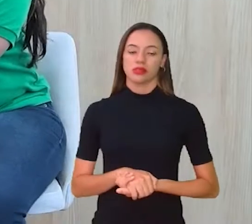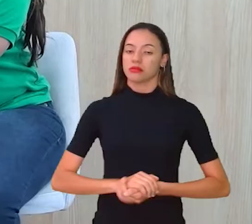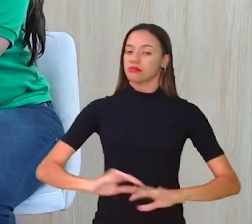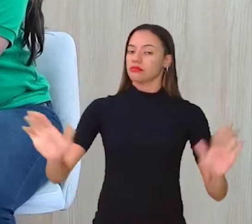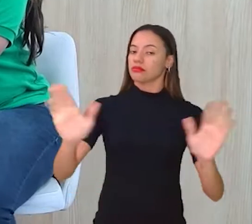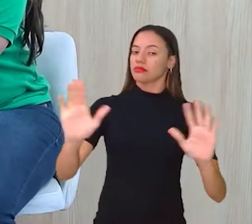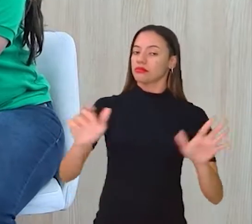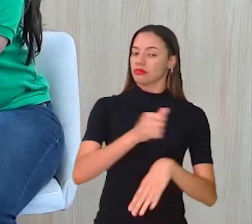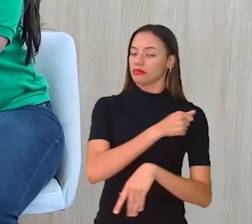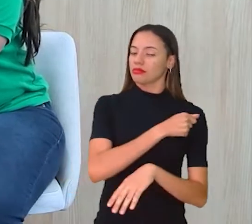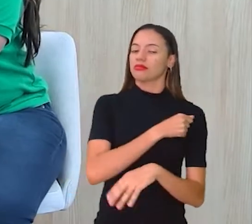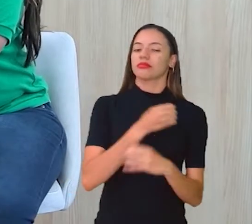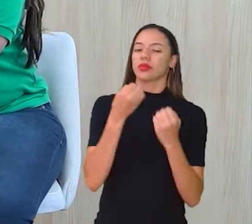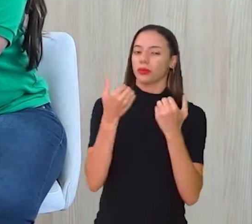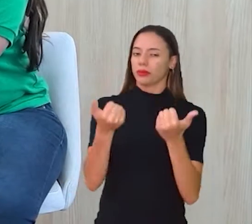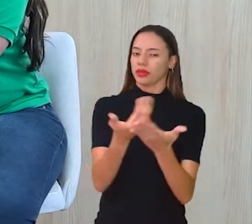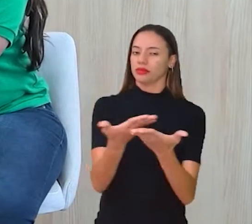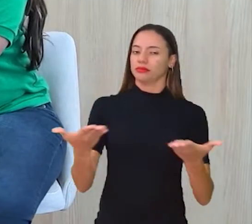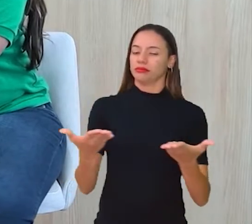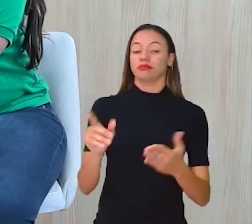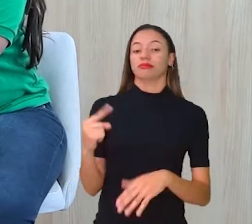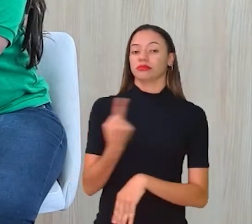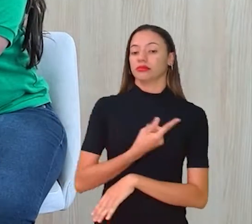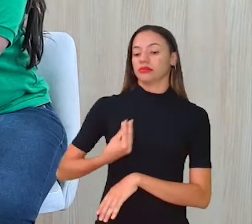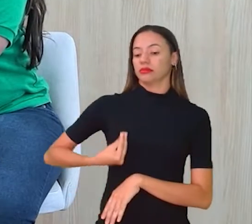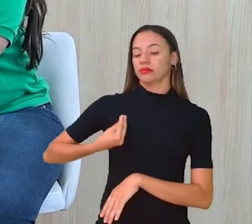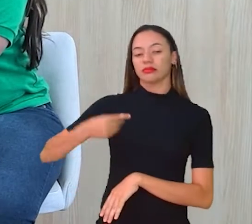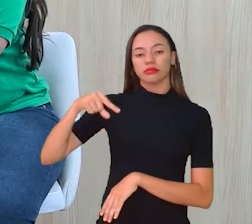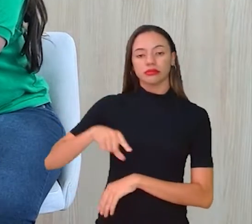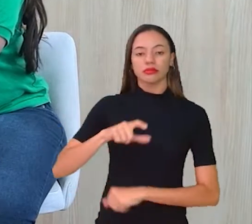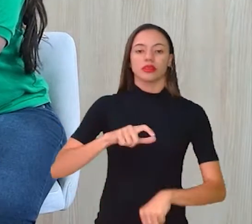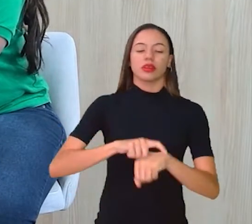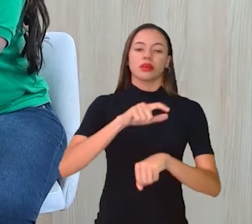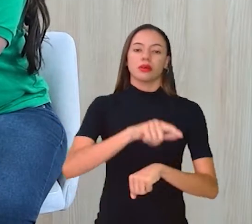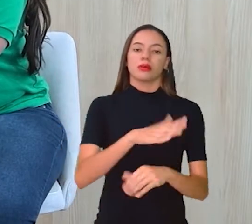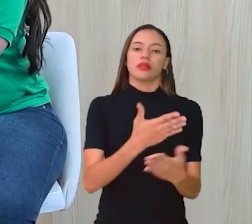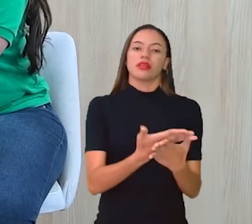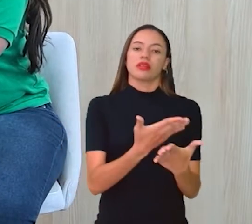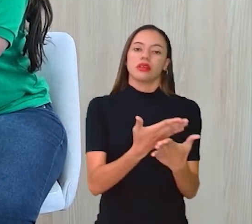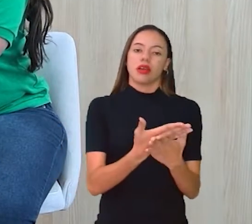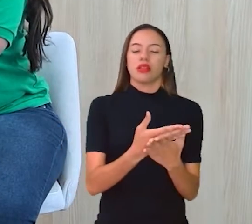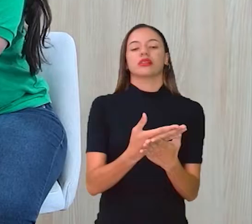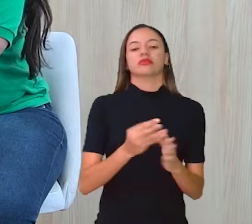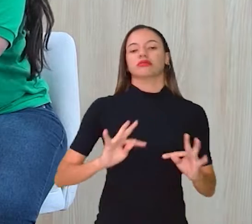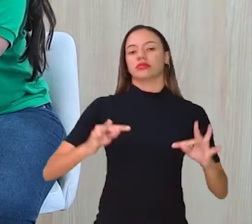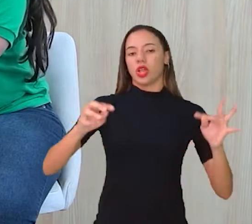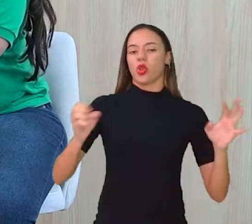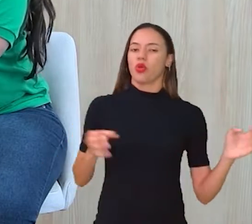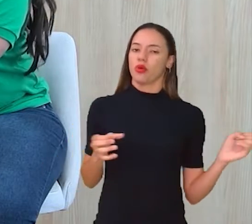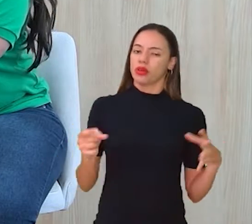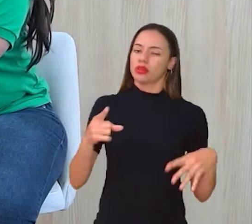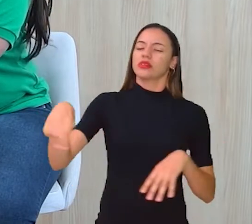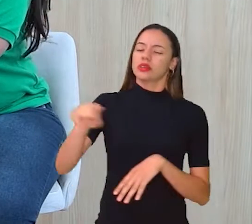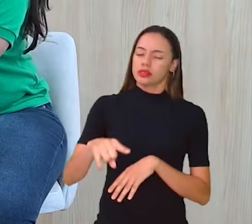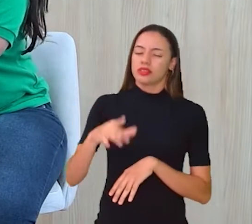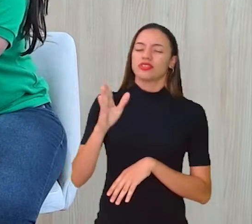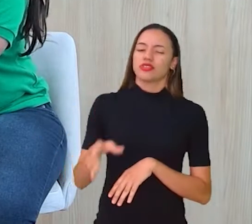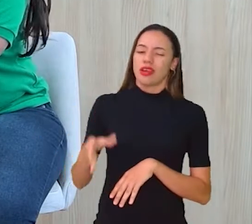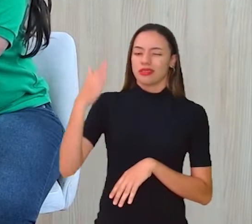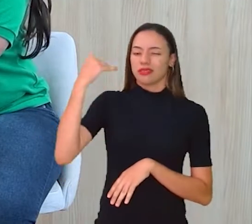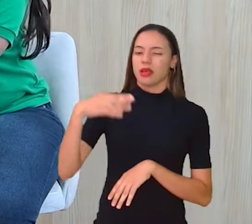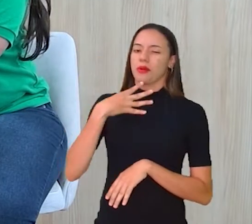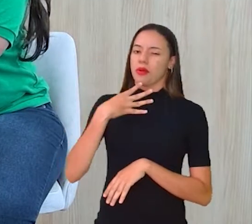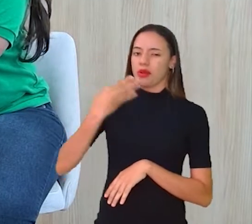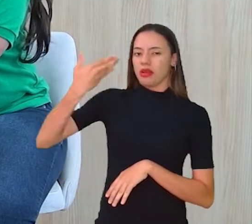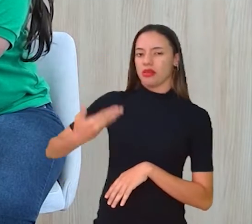Olá, estudante! Tudo bem com vocês? Estamos aqui, para mais uma aula de tecnologia e inovação. Como vocês já sabem e já nos conhecem, eu sou a